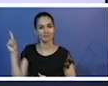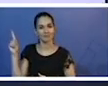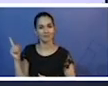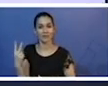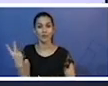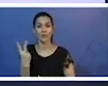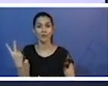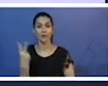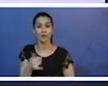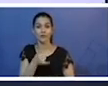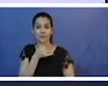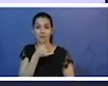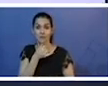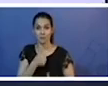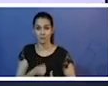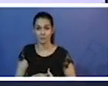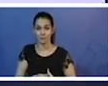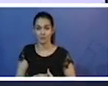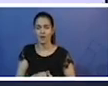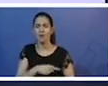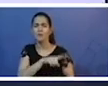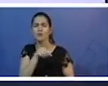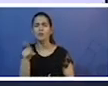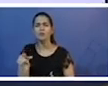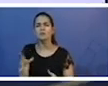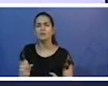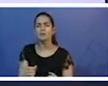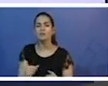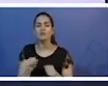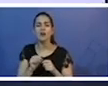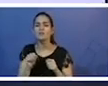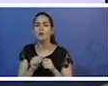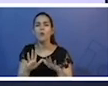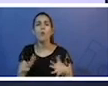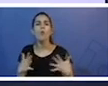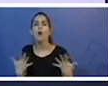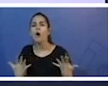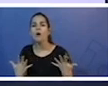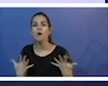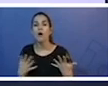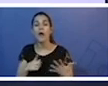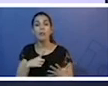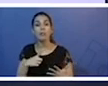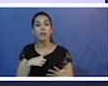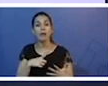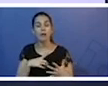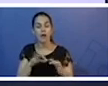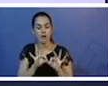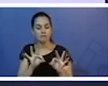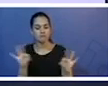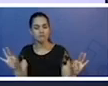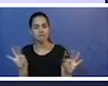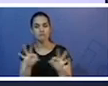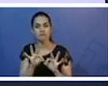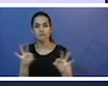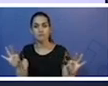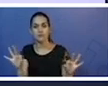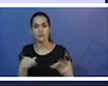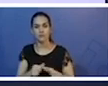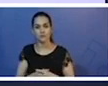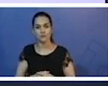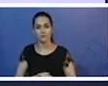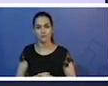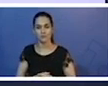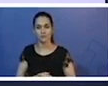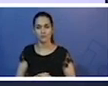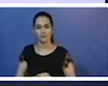exemplos, mas para vocês determinarem quais são as medidas, os dados que